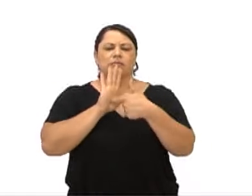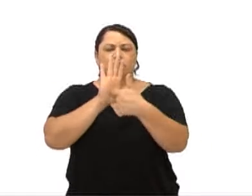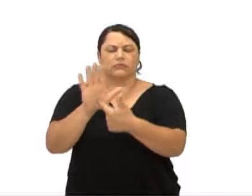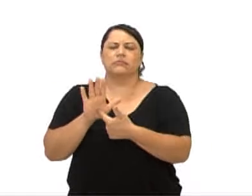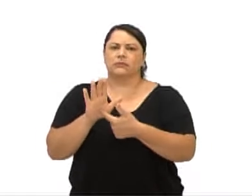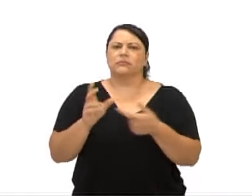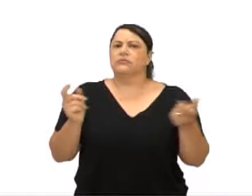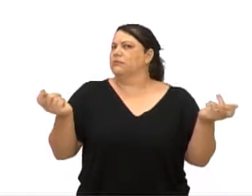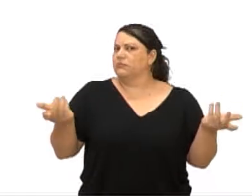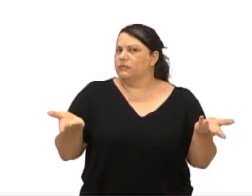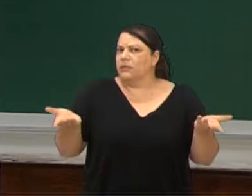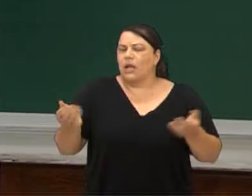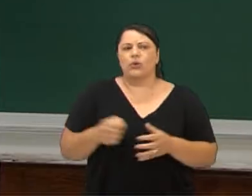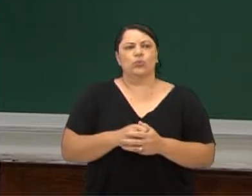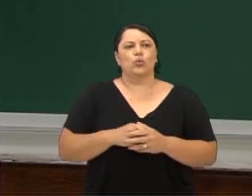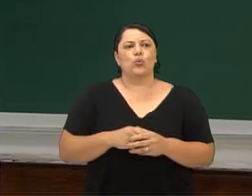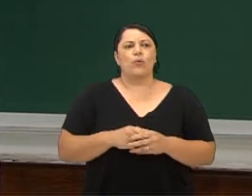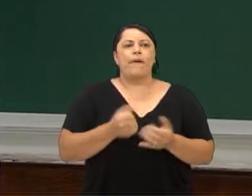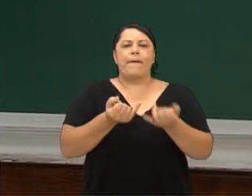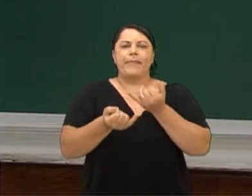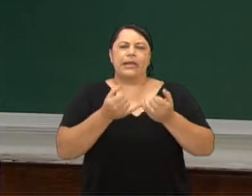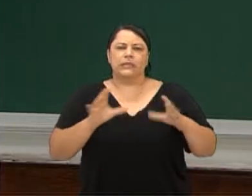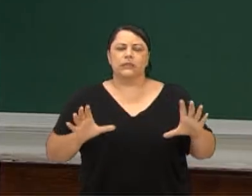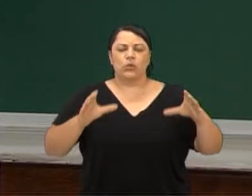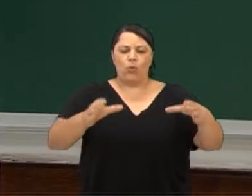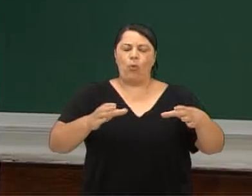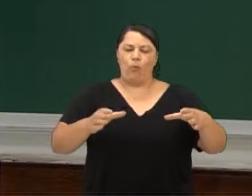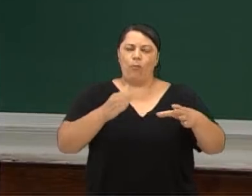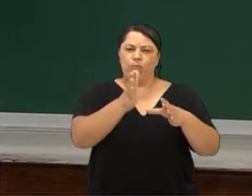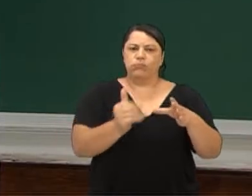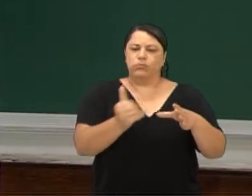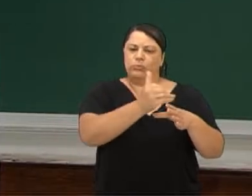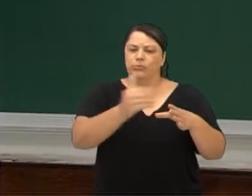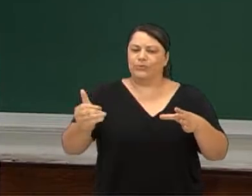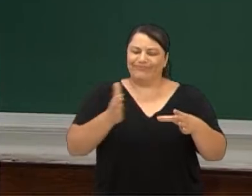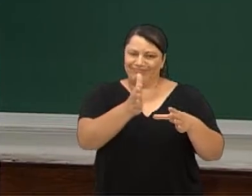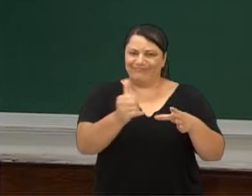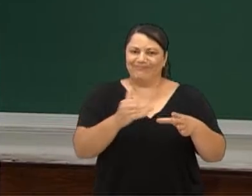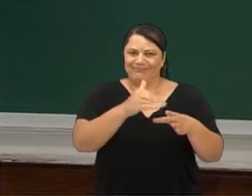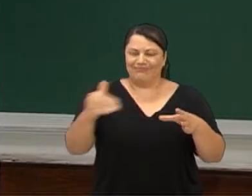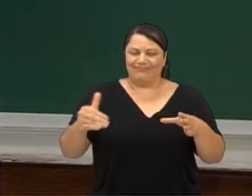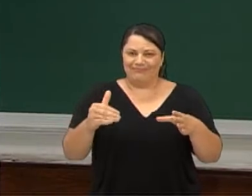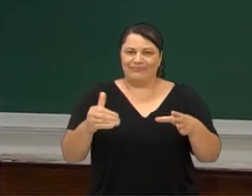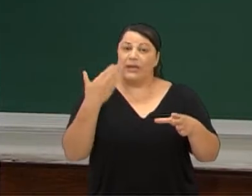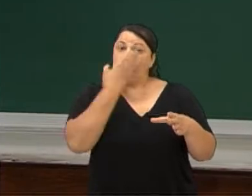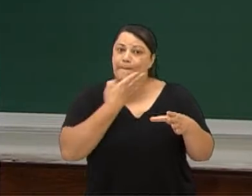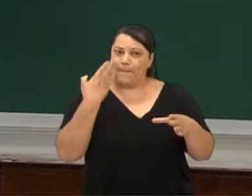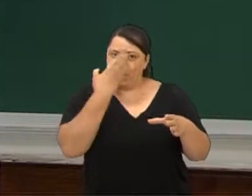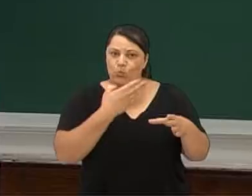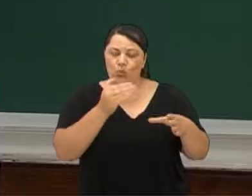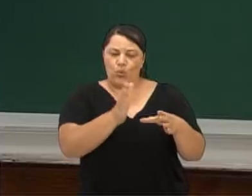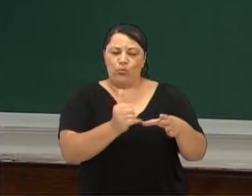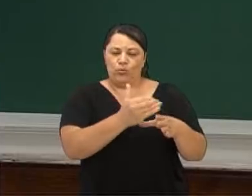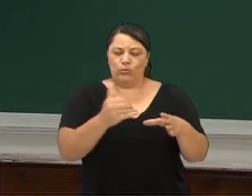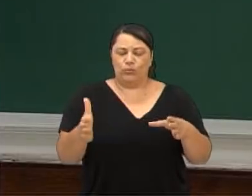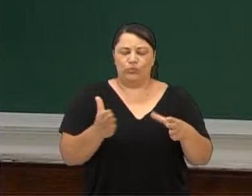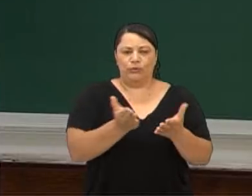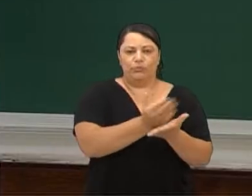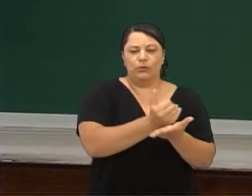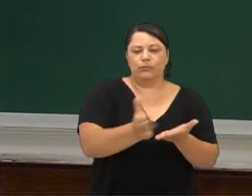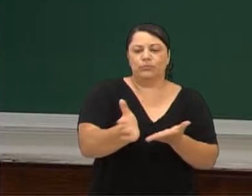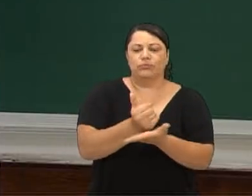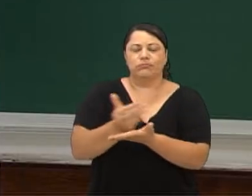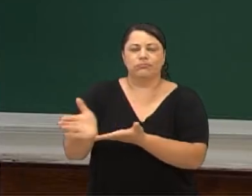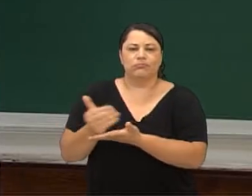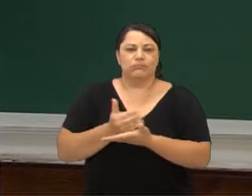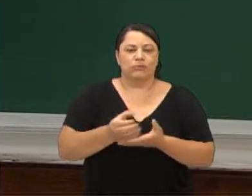como se fosse um bolo, como se fosse uma torta e distribuída para os que estão presentes